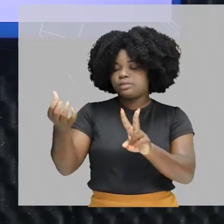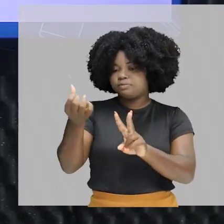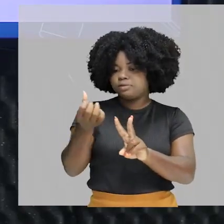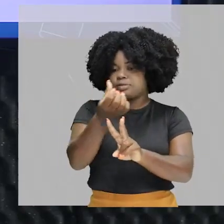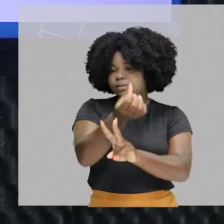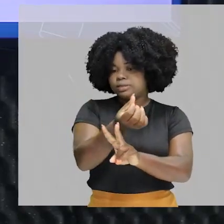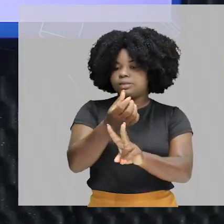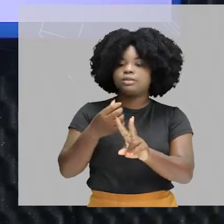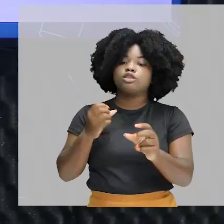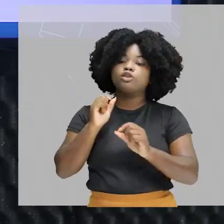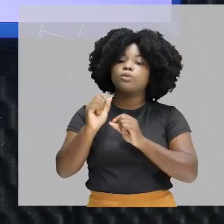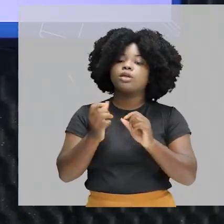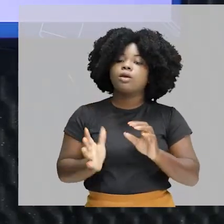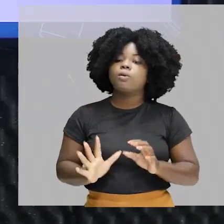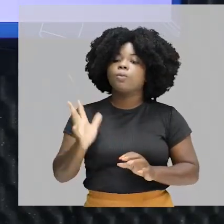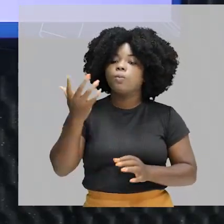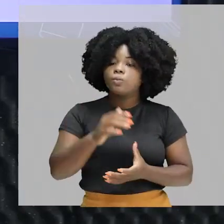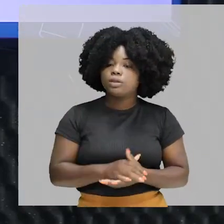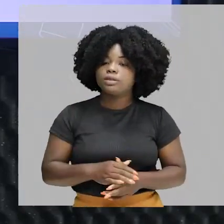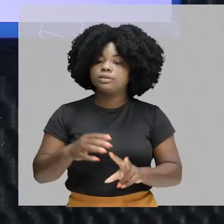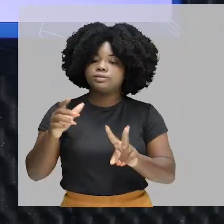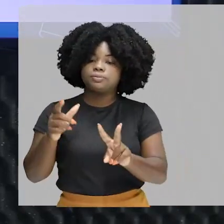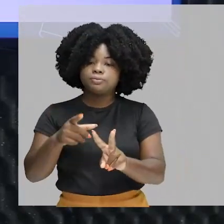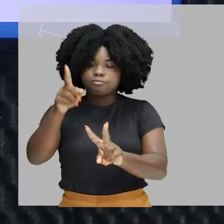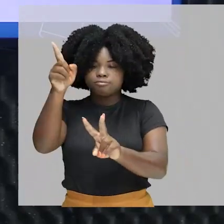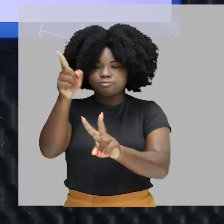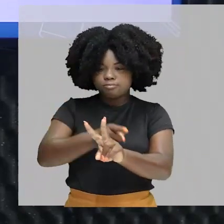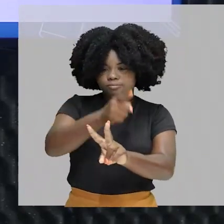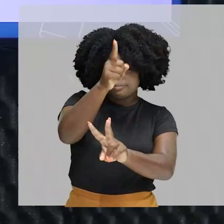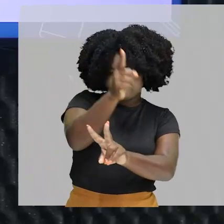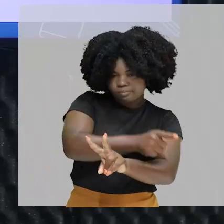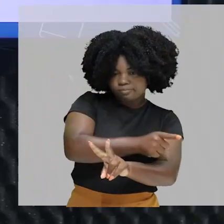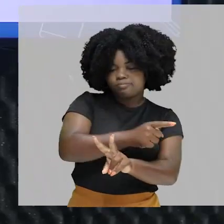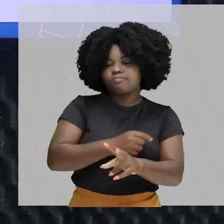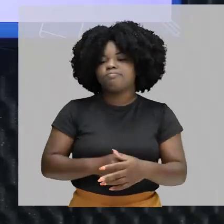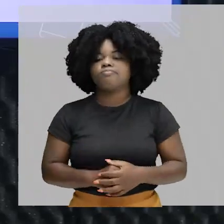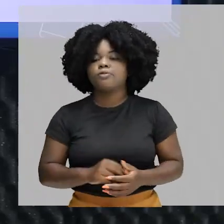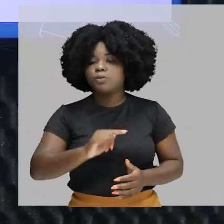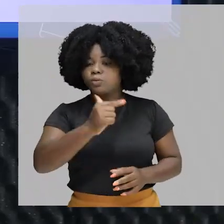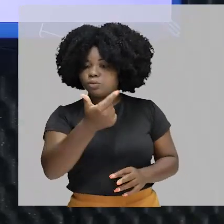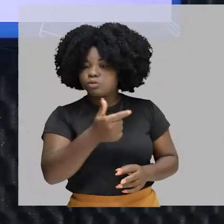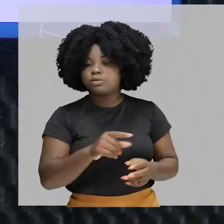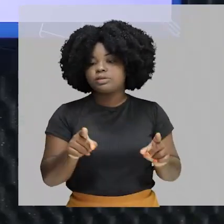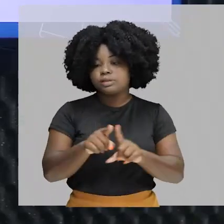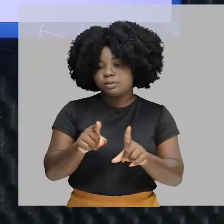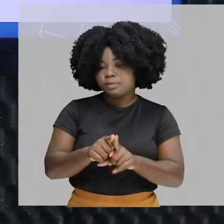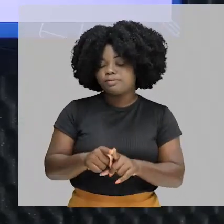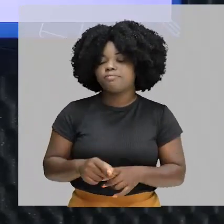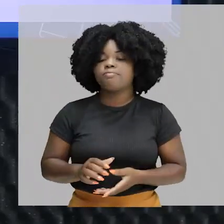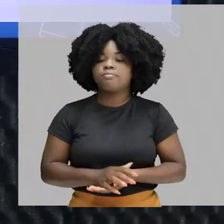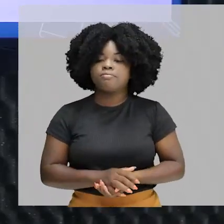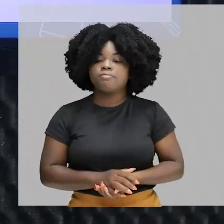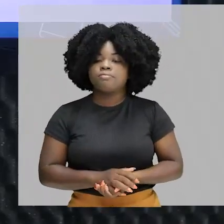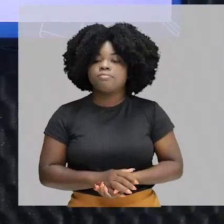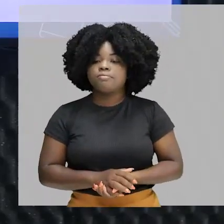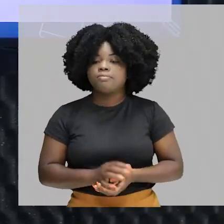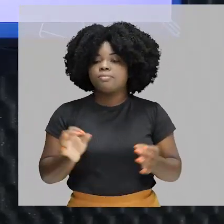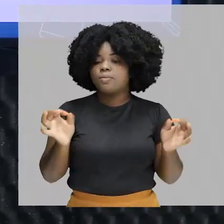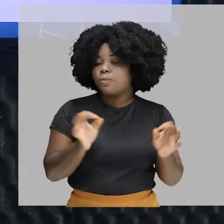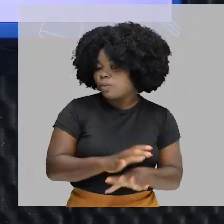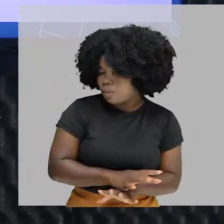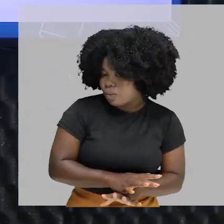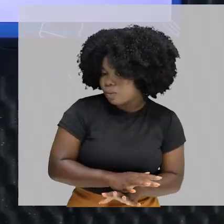aconteceu que esse 6 do índice foi cancelado com esse 6 da potência, tá? Então,